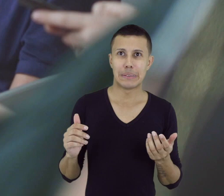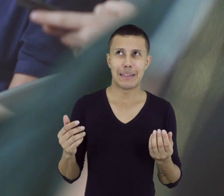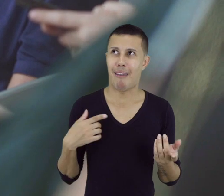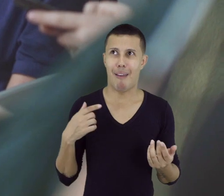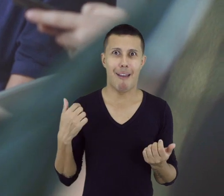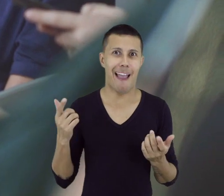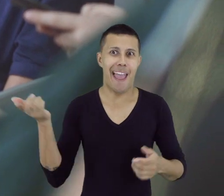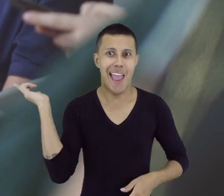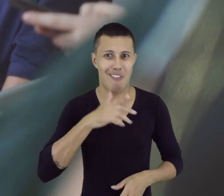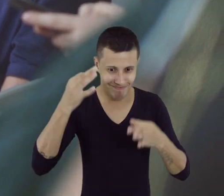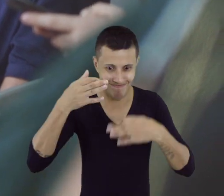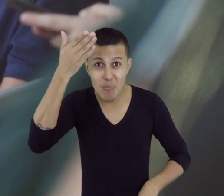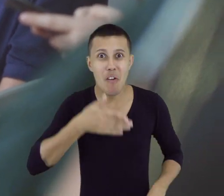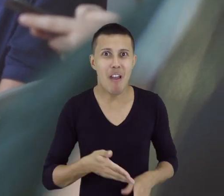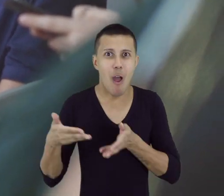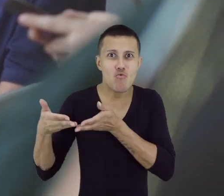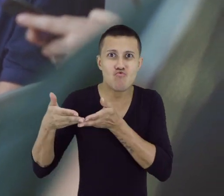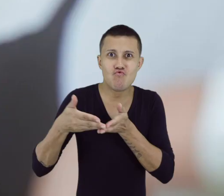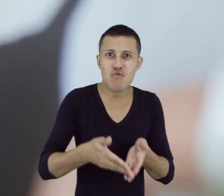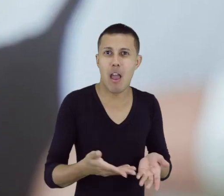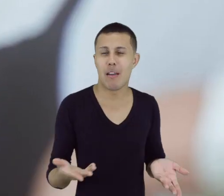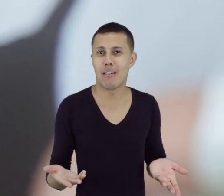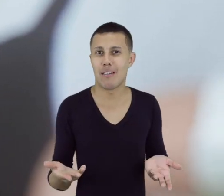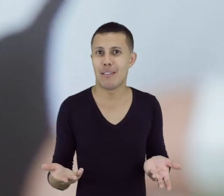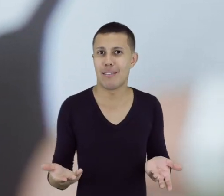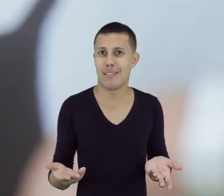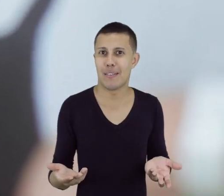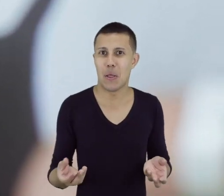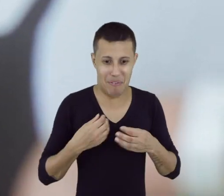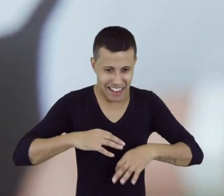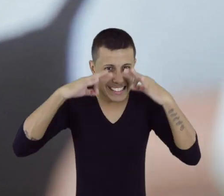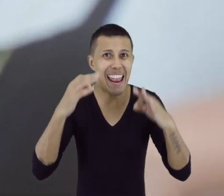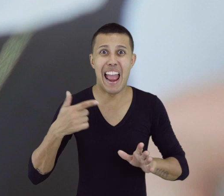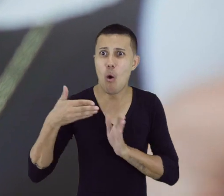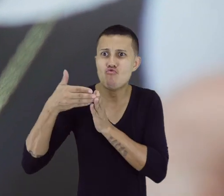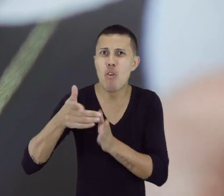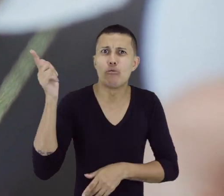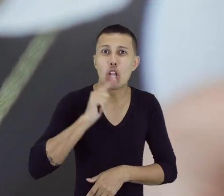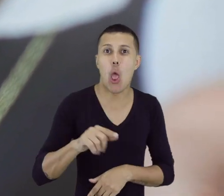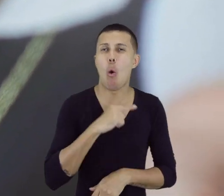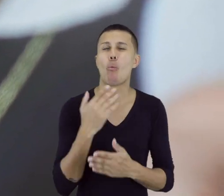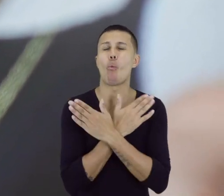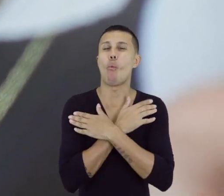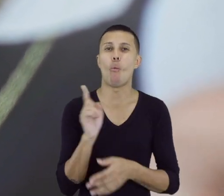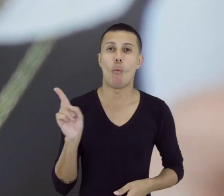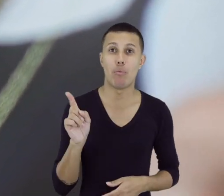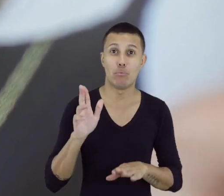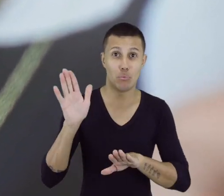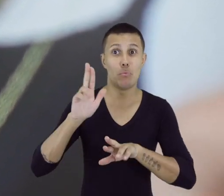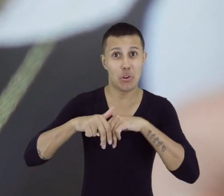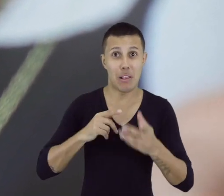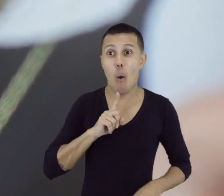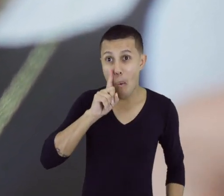podia defender que eu ia conseguir fazer a viagem. Não podia dar certeza de que eu não ia morrer. Porque existe